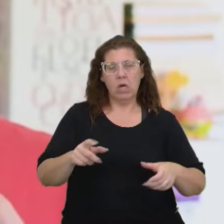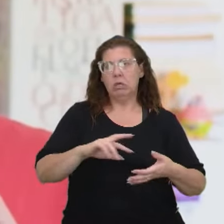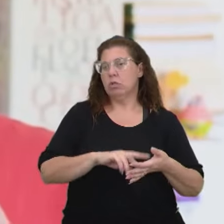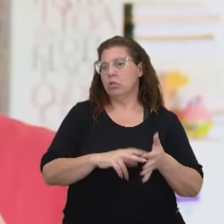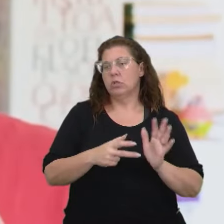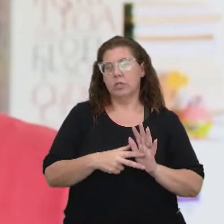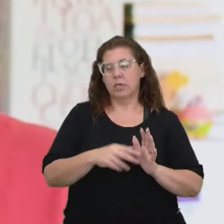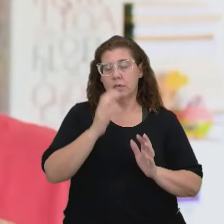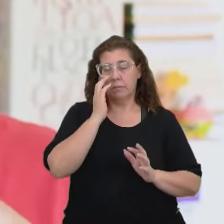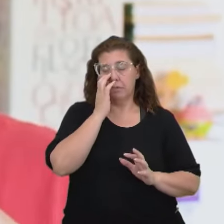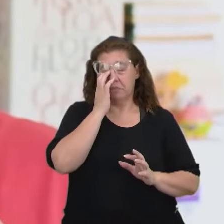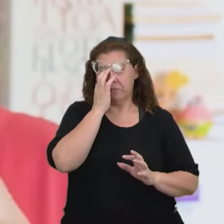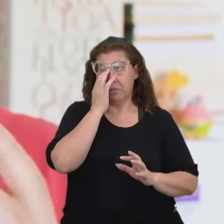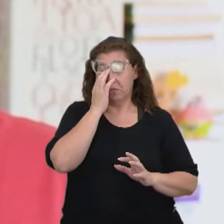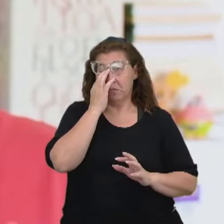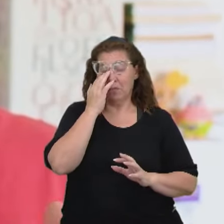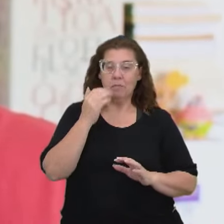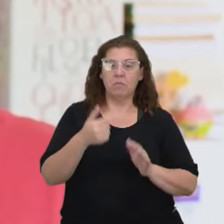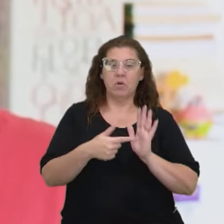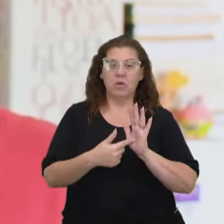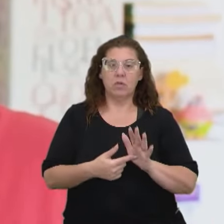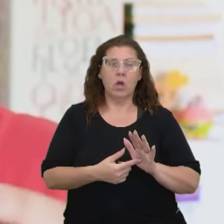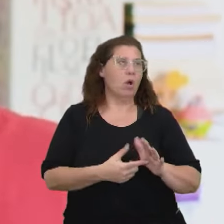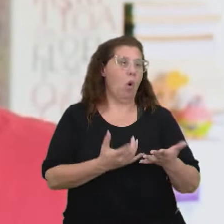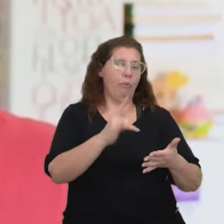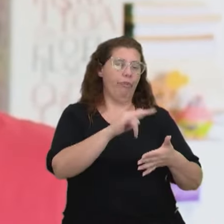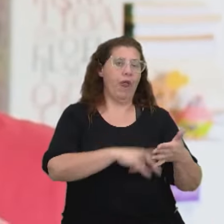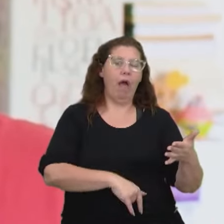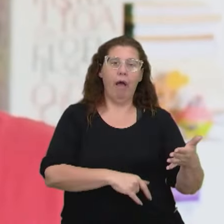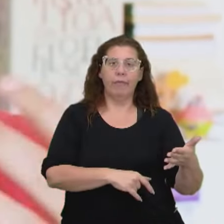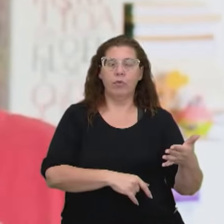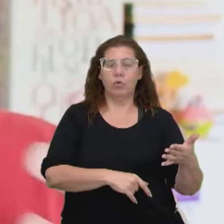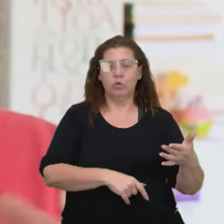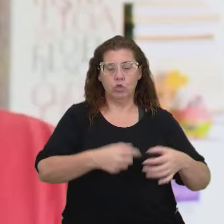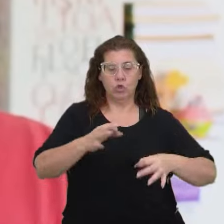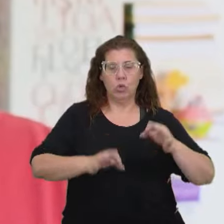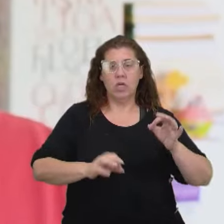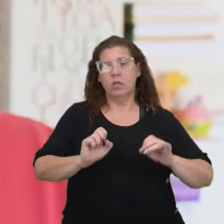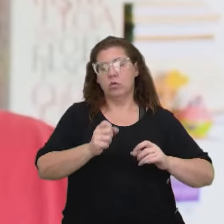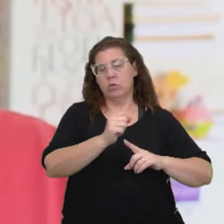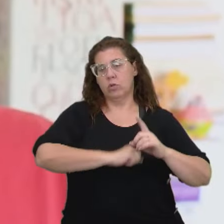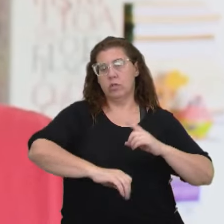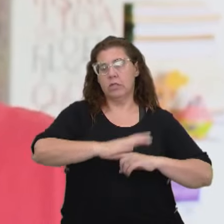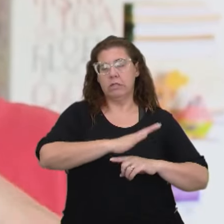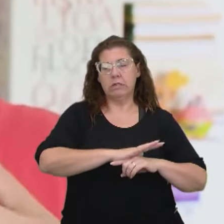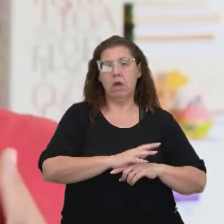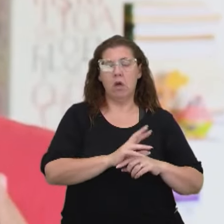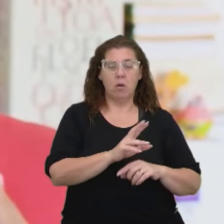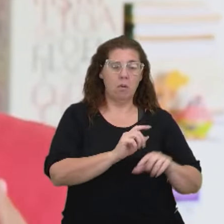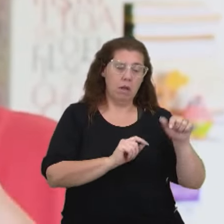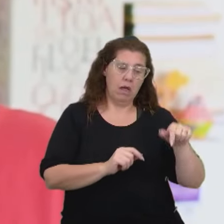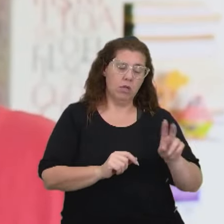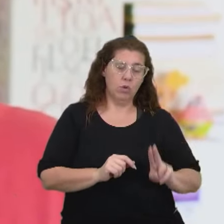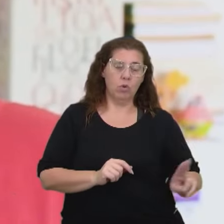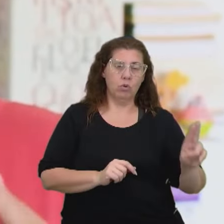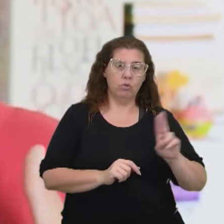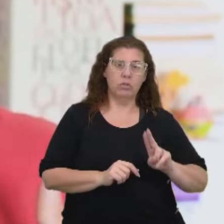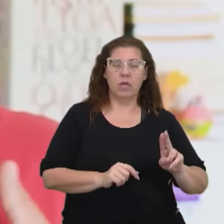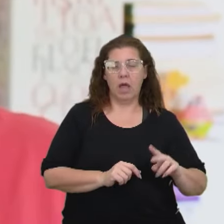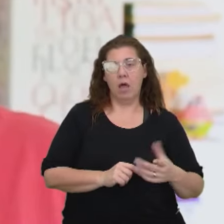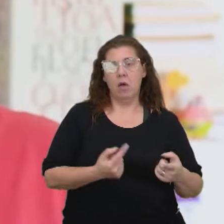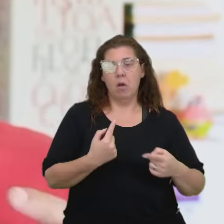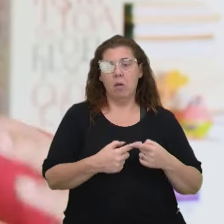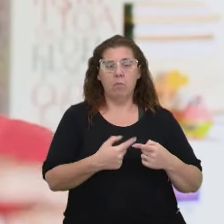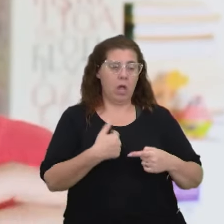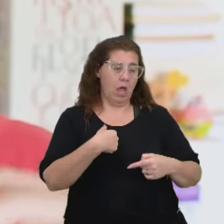aqui de passar uma espécie de contrato jurídico, social, para que o outro use o poder em meu nome, ou porque